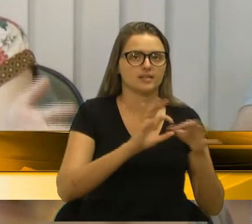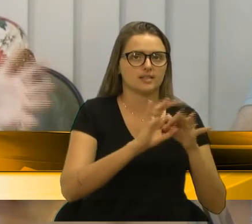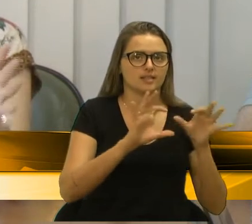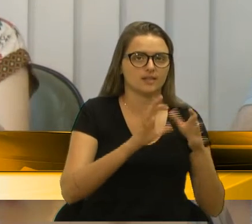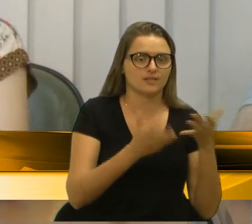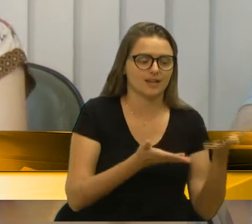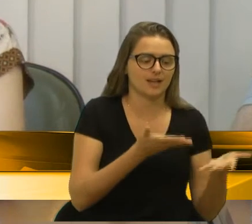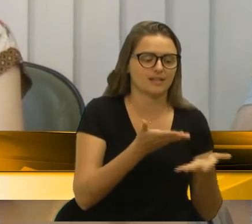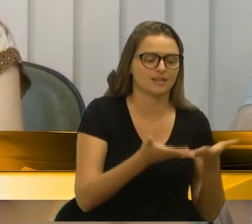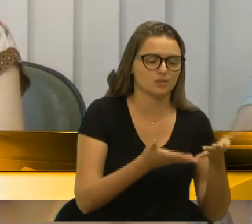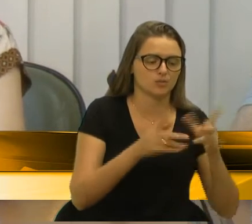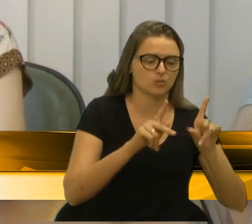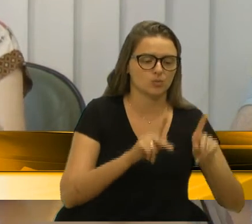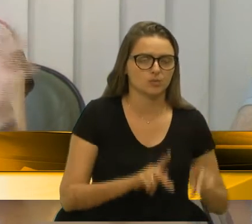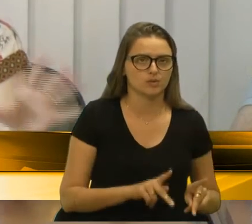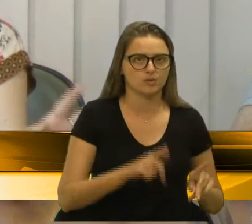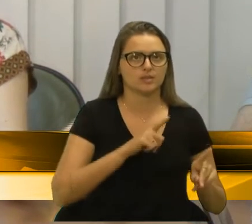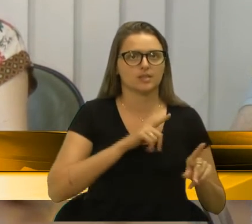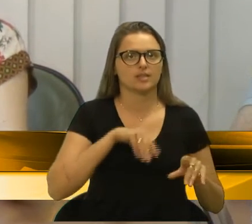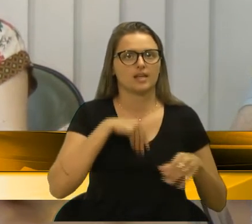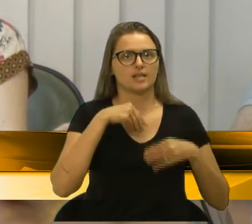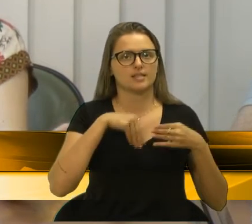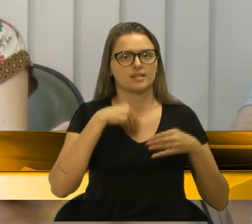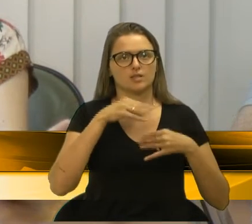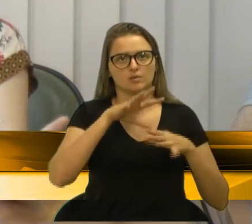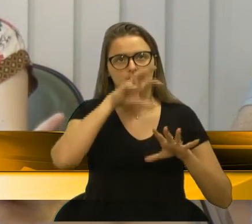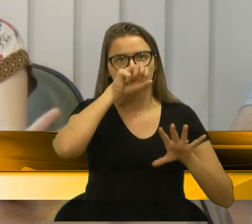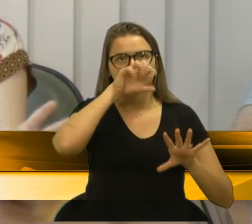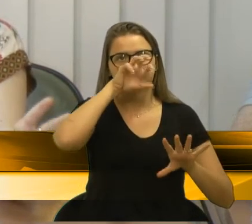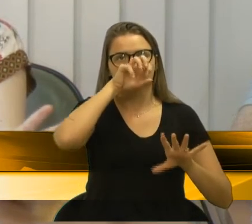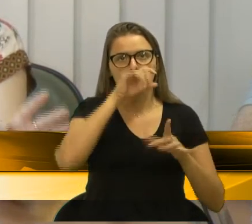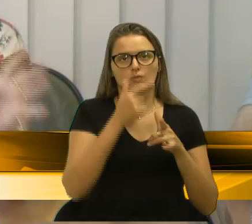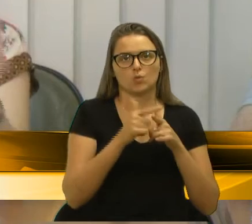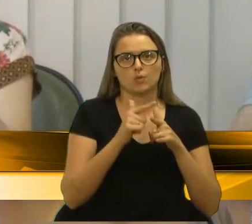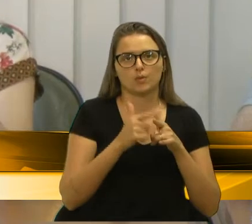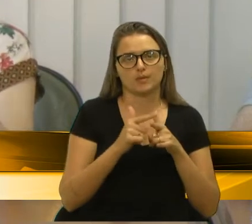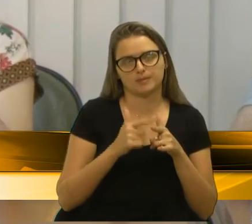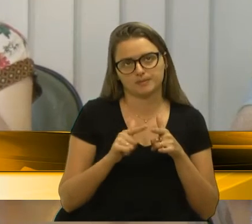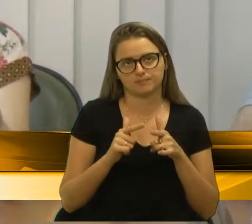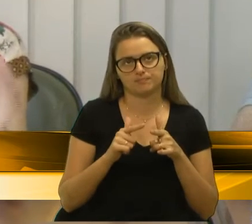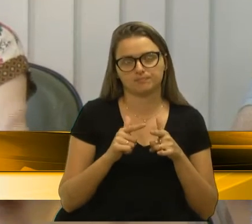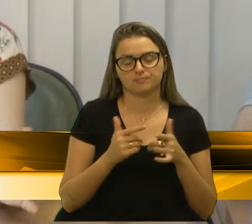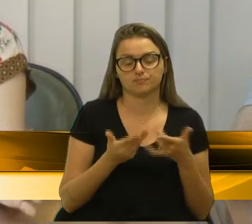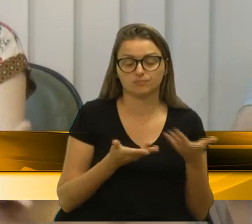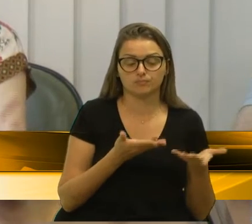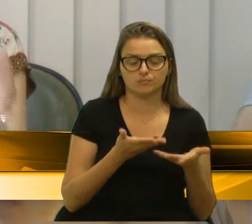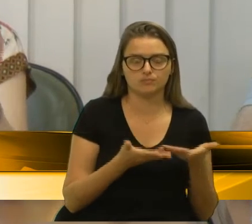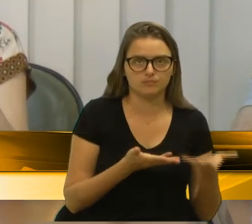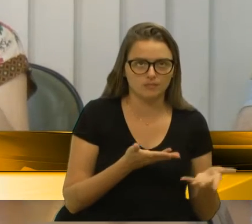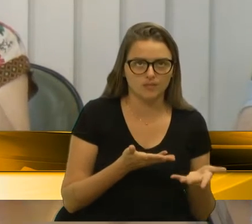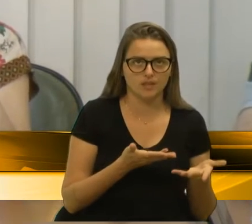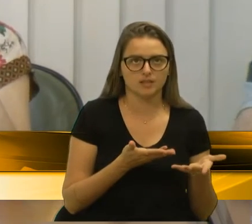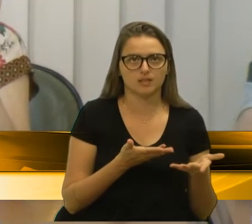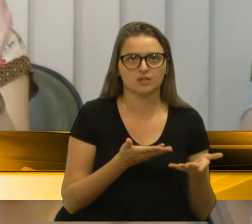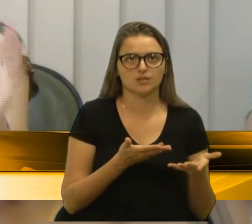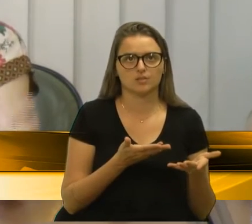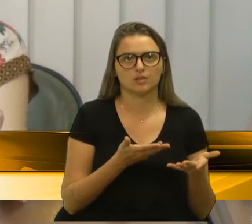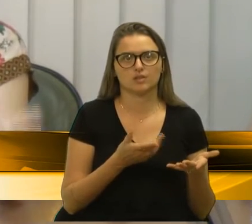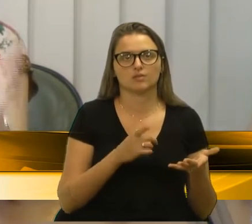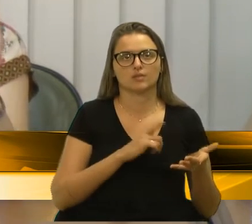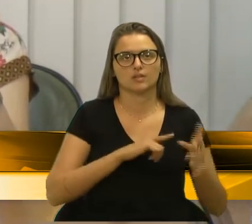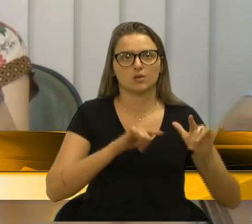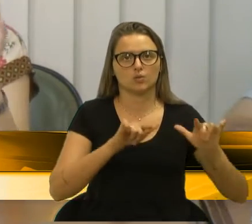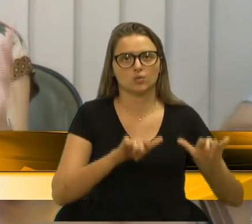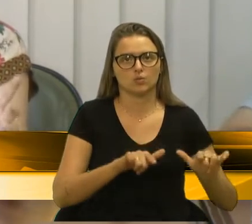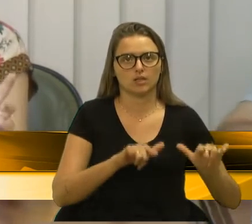consultas para pessoas com sintomas respiratórios. Tá? Então, a atenção básica vai ser onde as pessoas